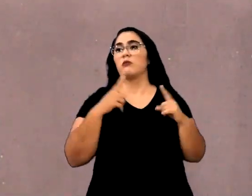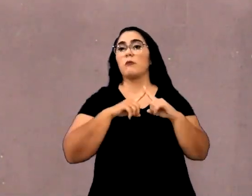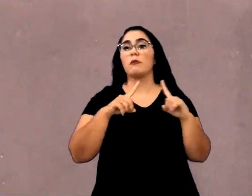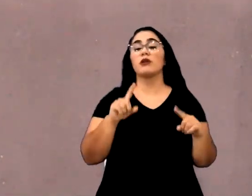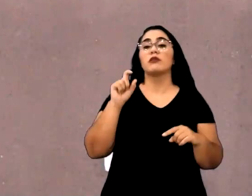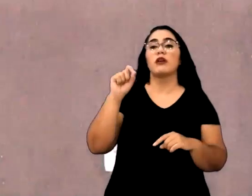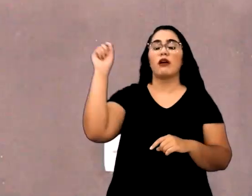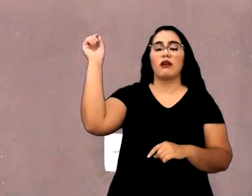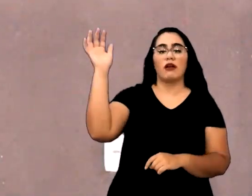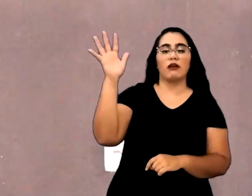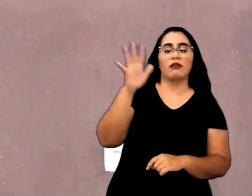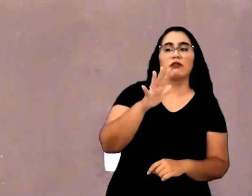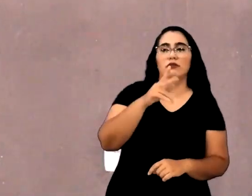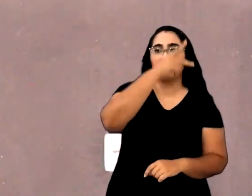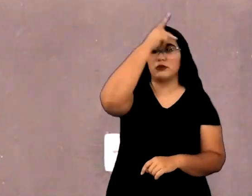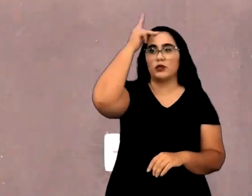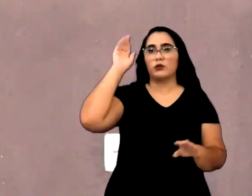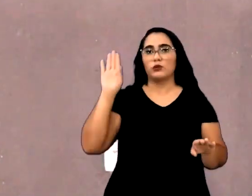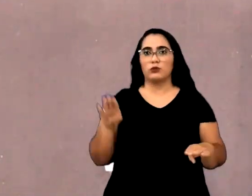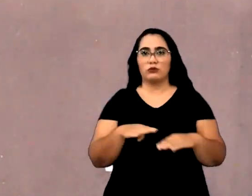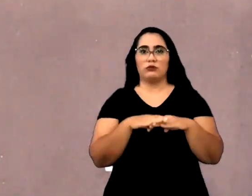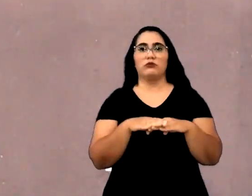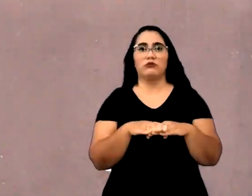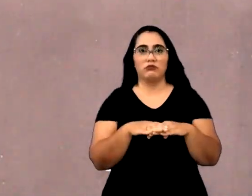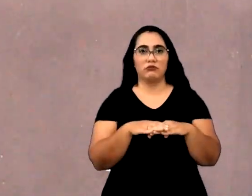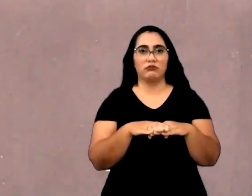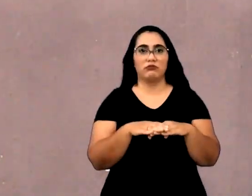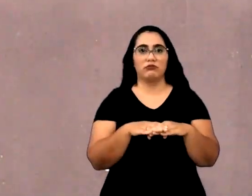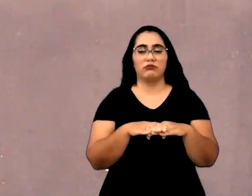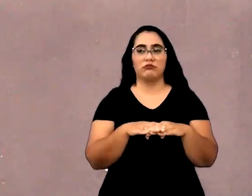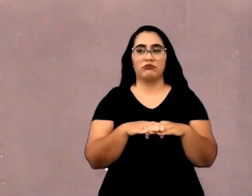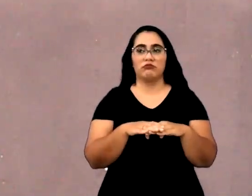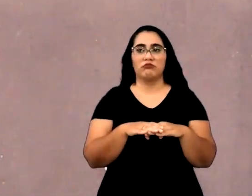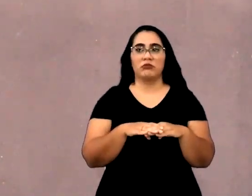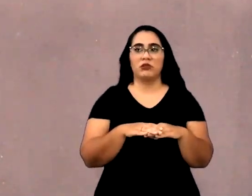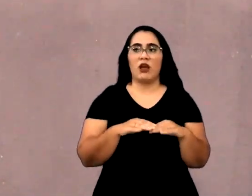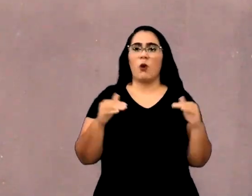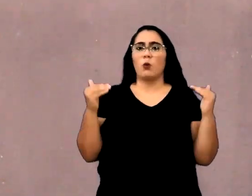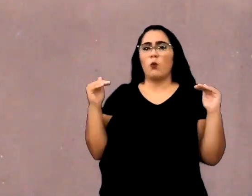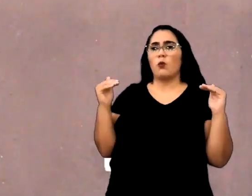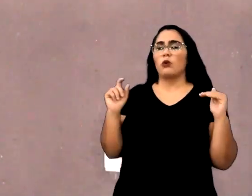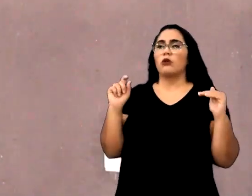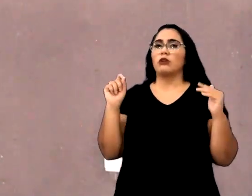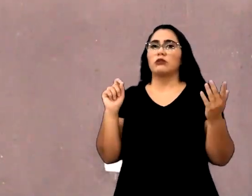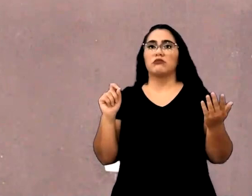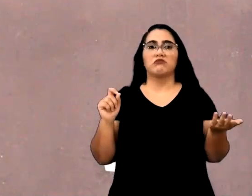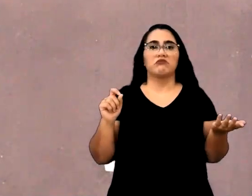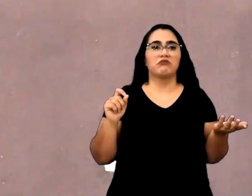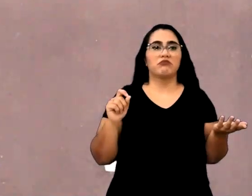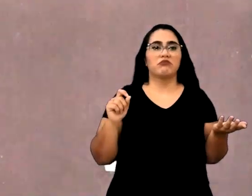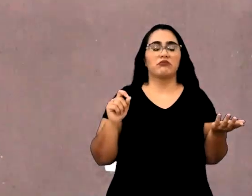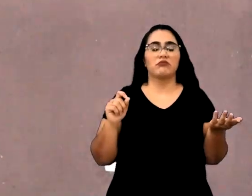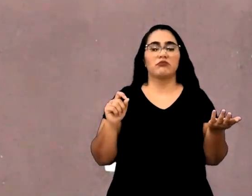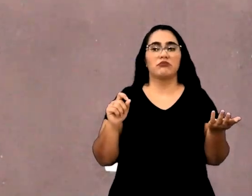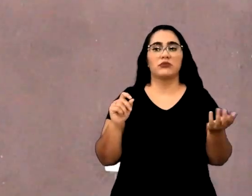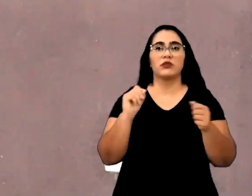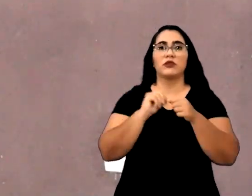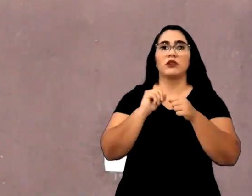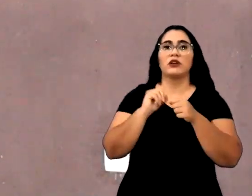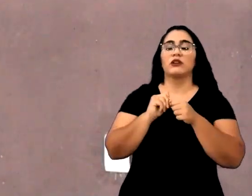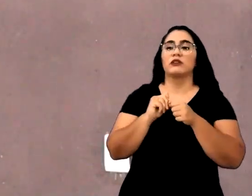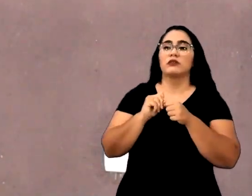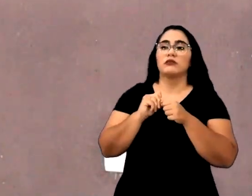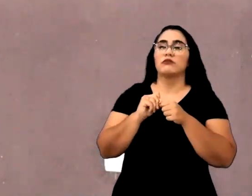graça aos humildes. A soberba, meu irmão, a altivez,